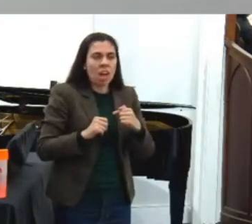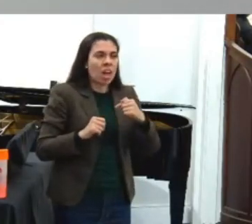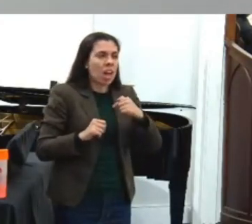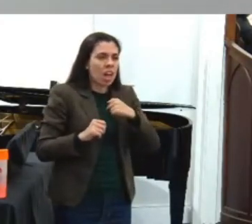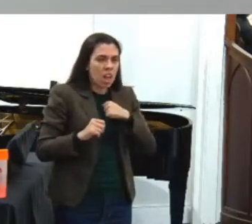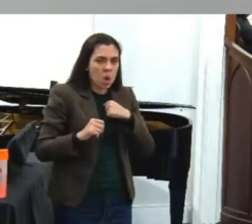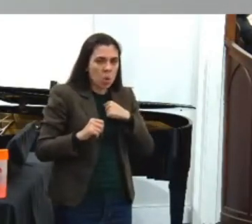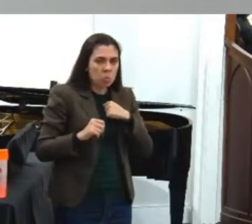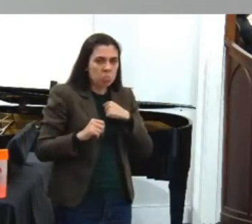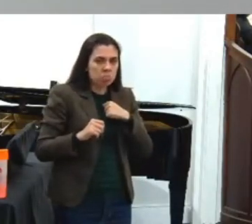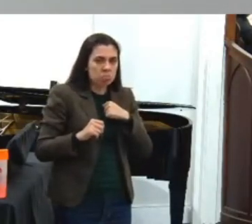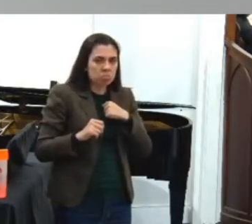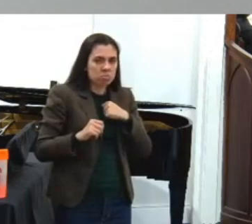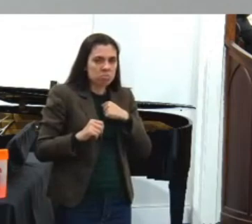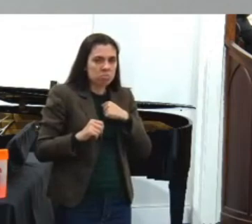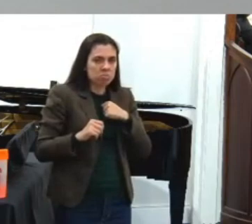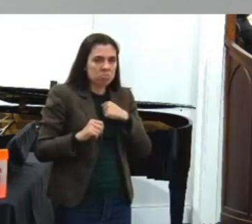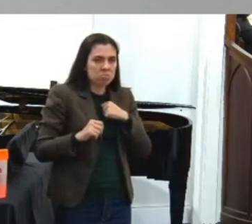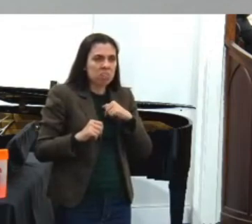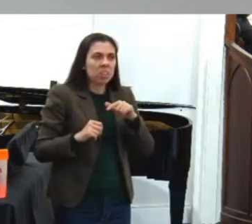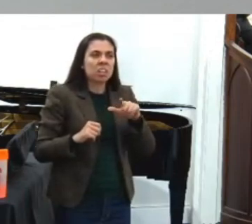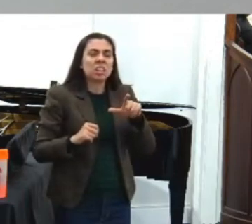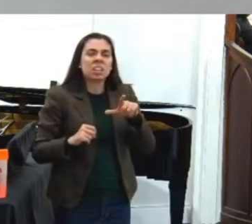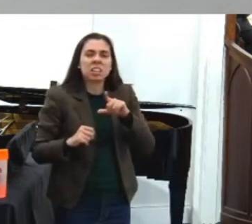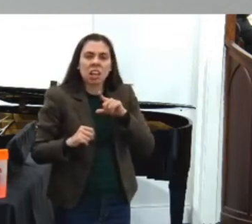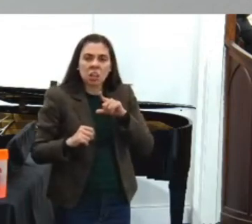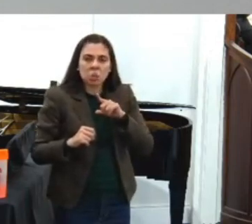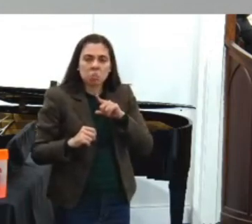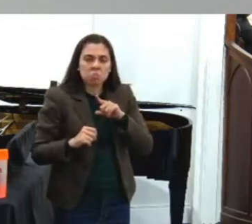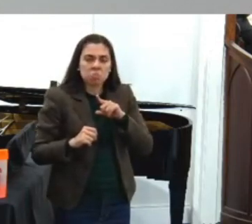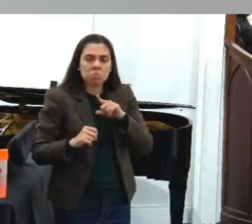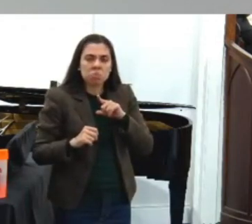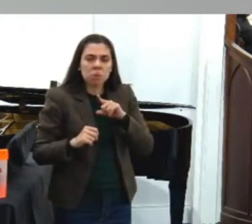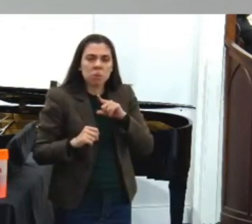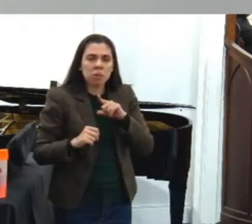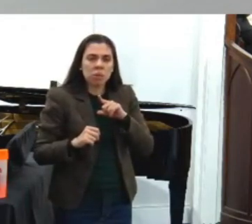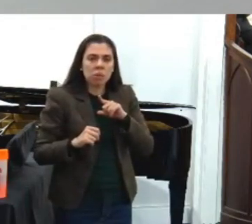para reconstruir a nossa cidade. Somos ricos,